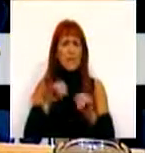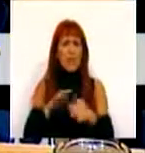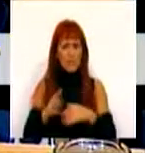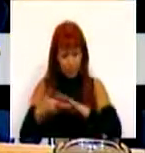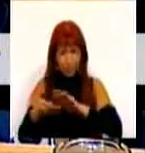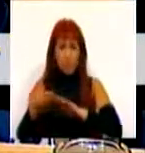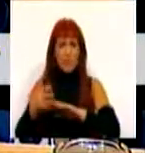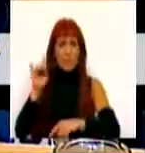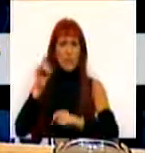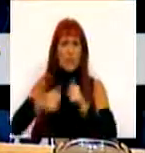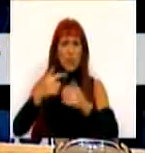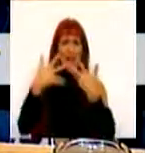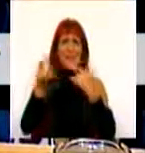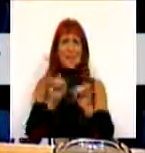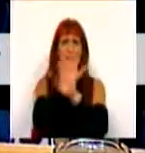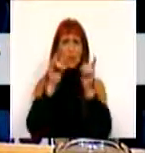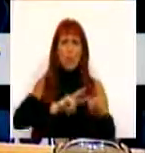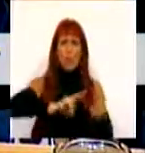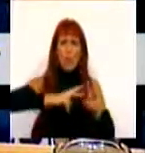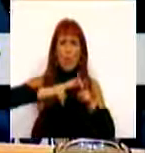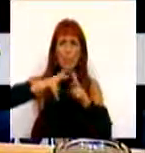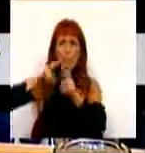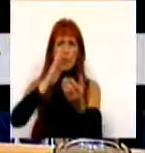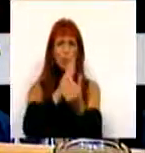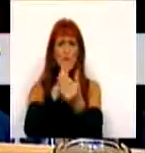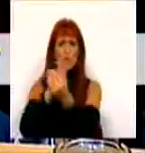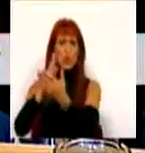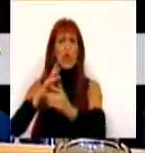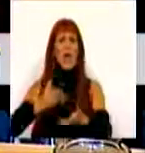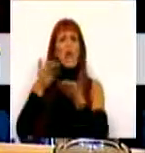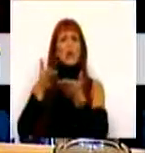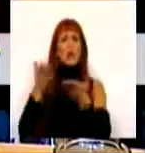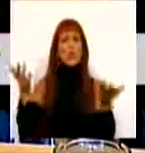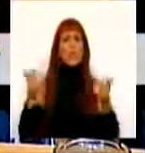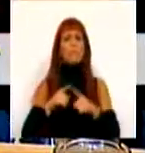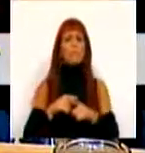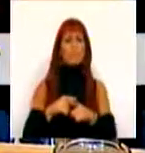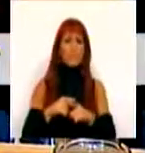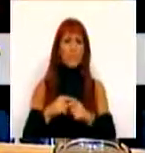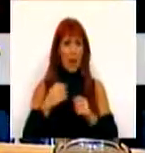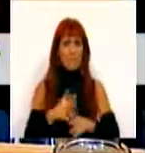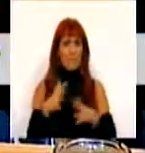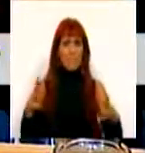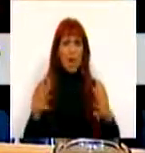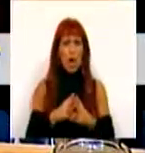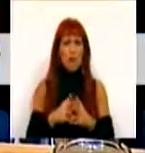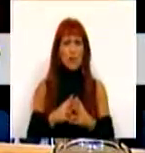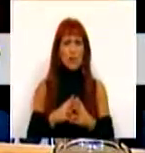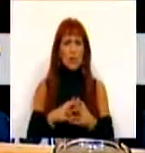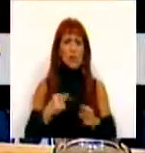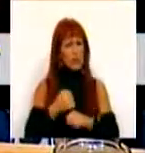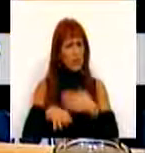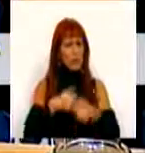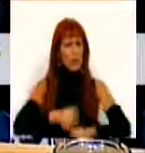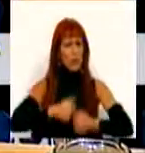celeridade e, sobretudo, uma maior transparência na tramitação dos processos, contribuindo, queremos, para uma maior uma eficácia